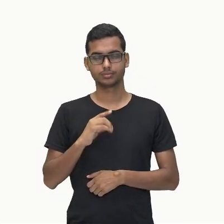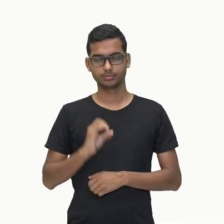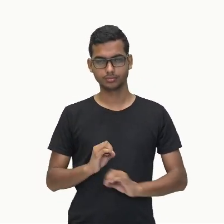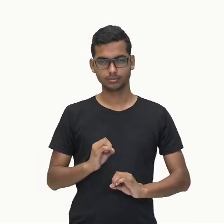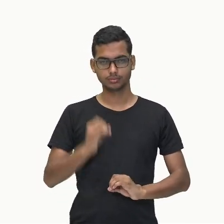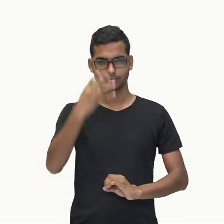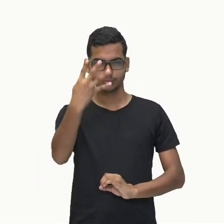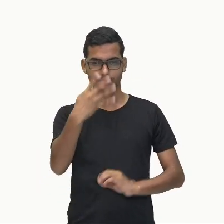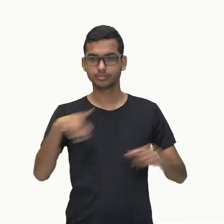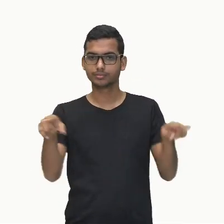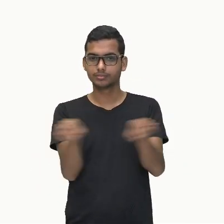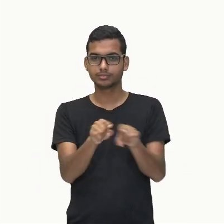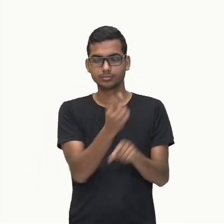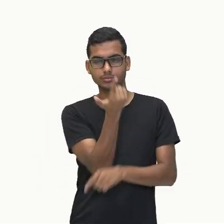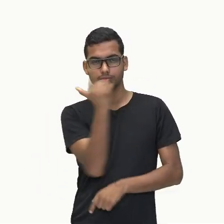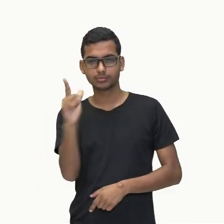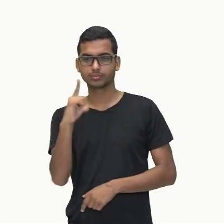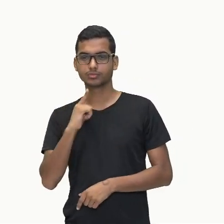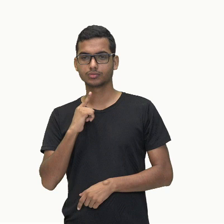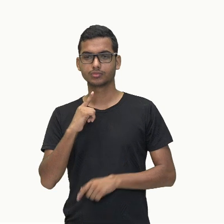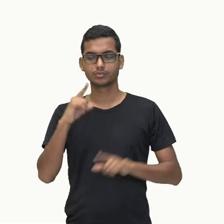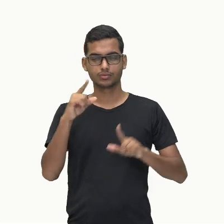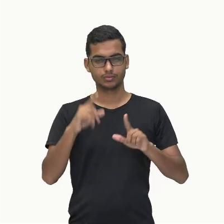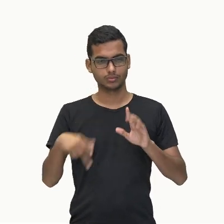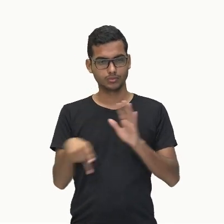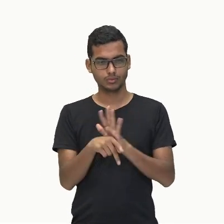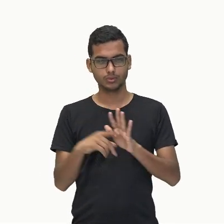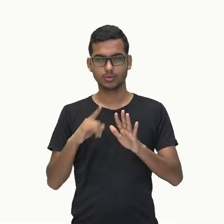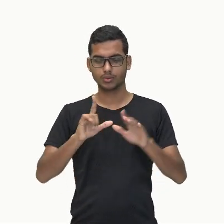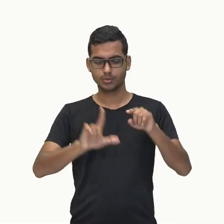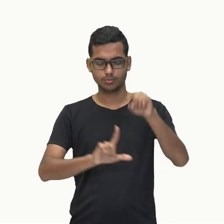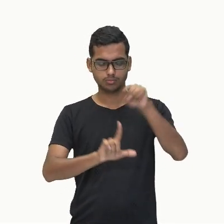novamente um gráfico, que a gente tem um limite aqui,